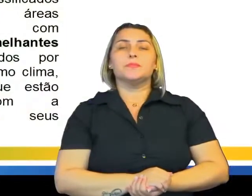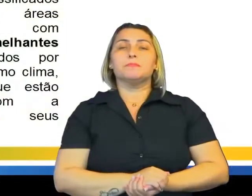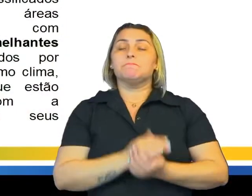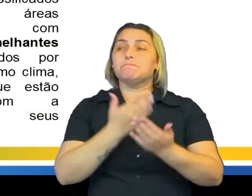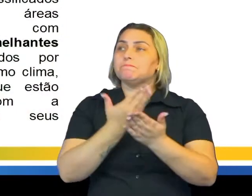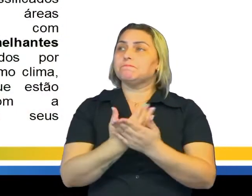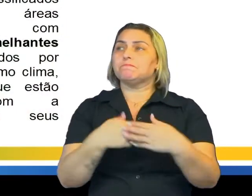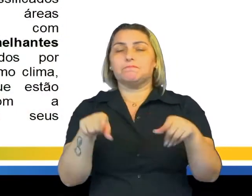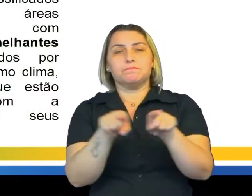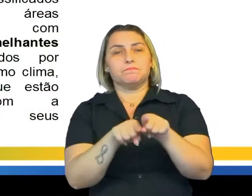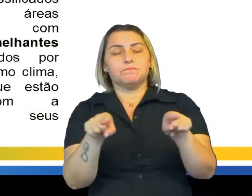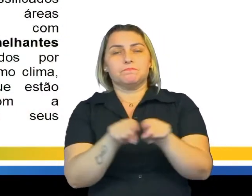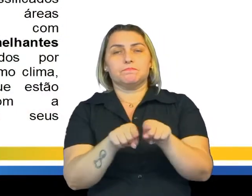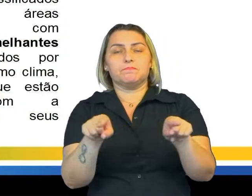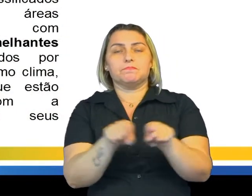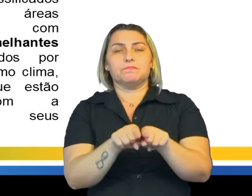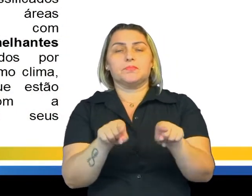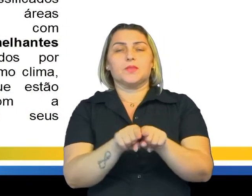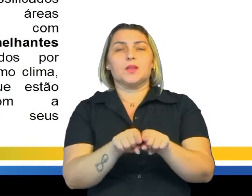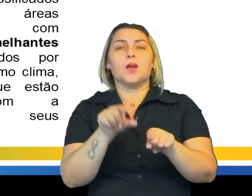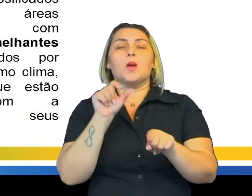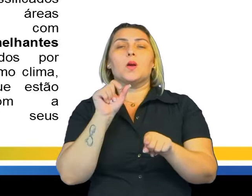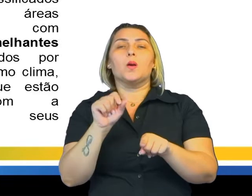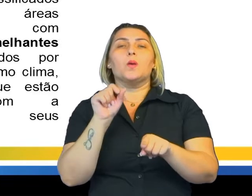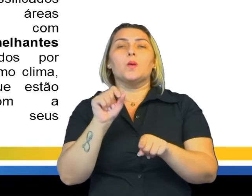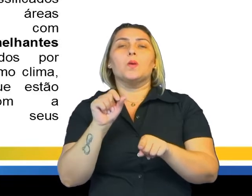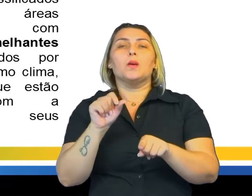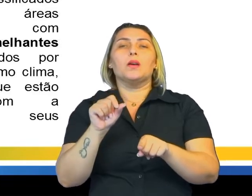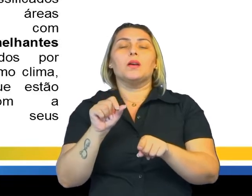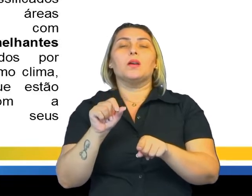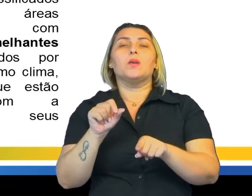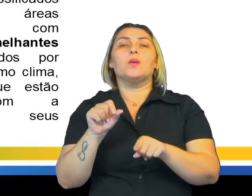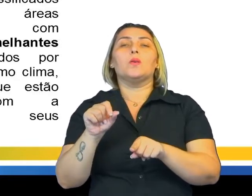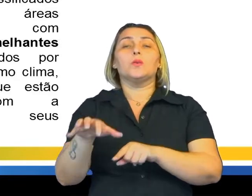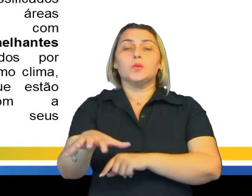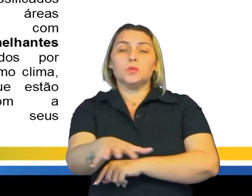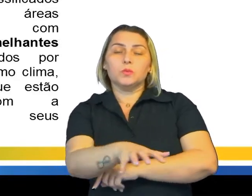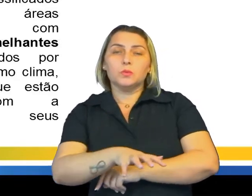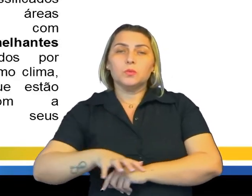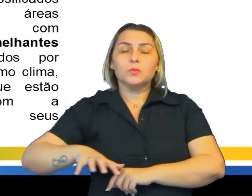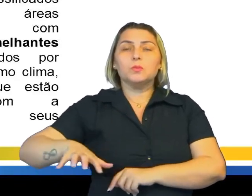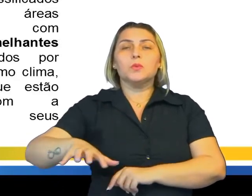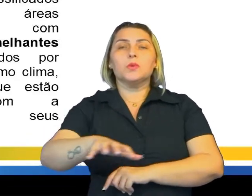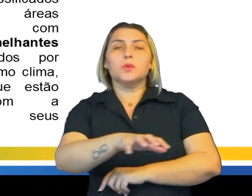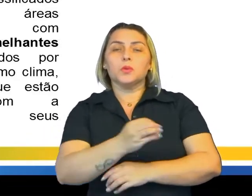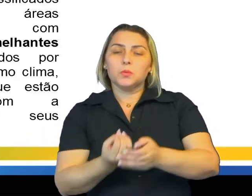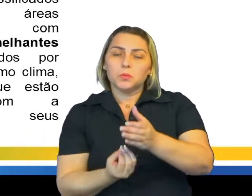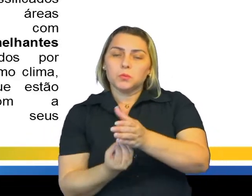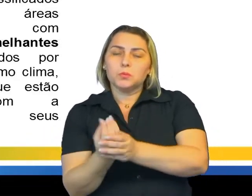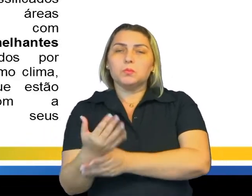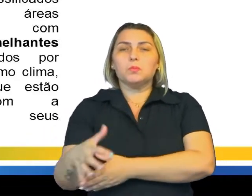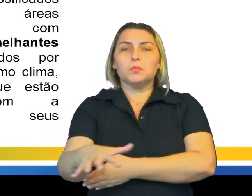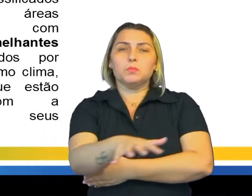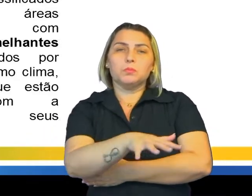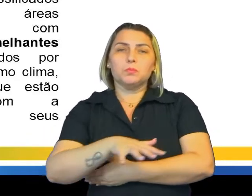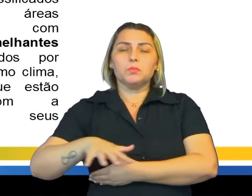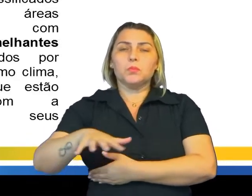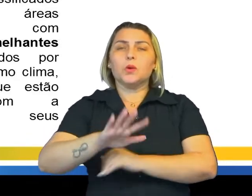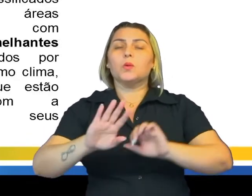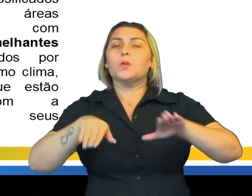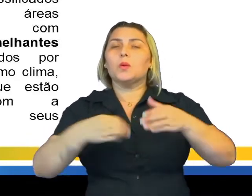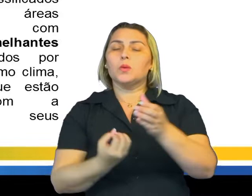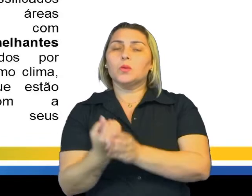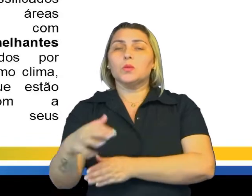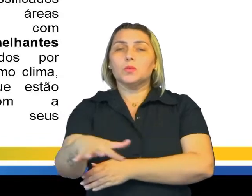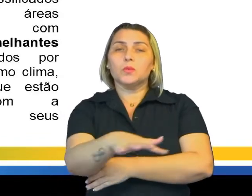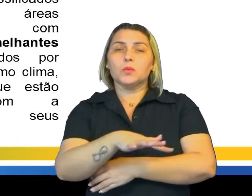Vamos estudar também os biomas. Não só os biomas brasileiros, mas os biomas do mundo inteiro. Quais são os biomas